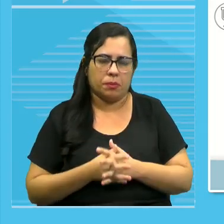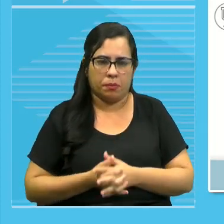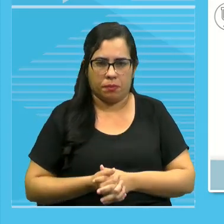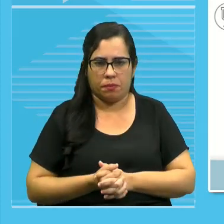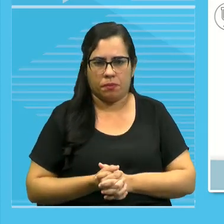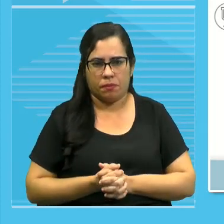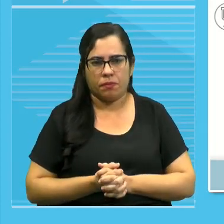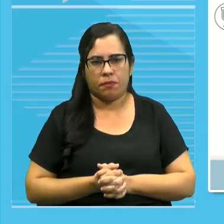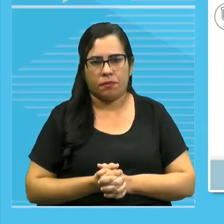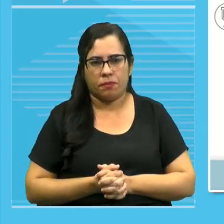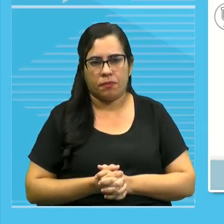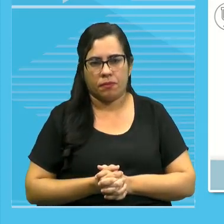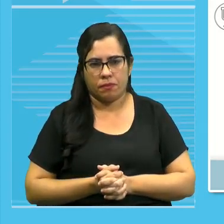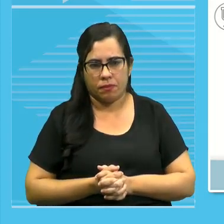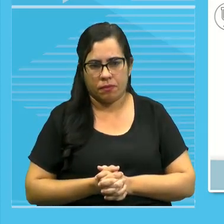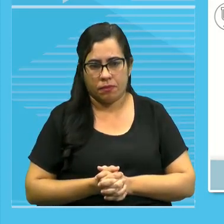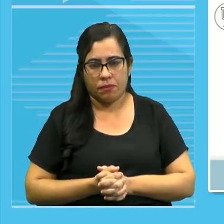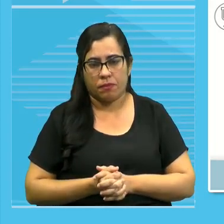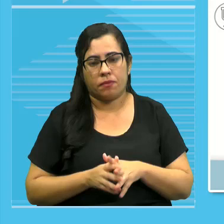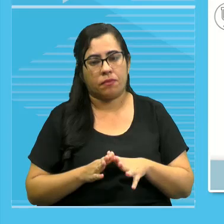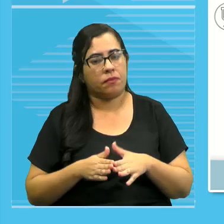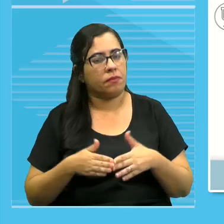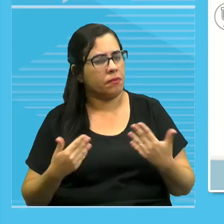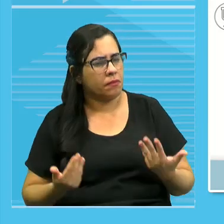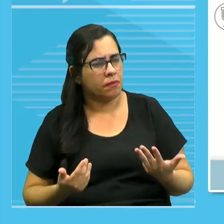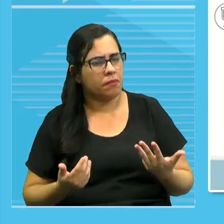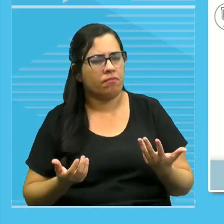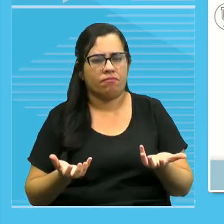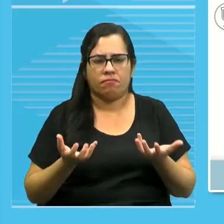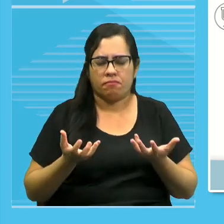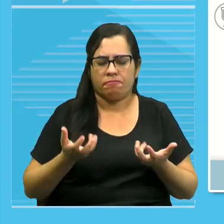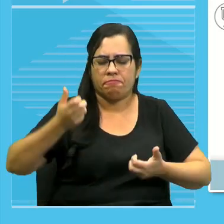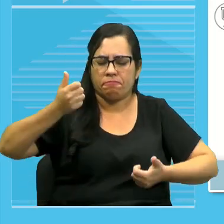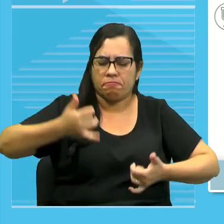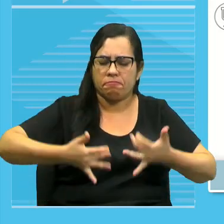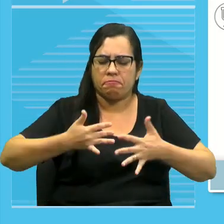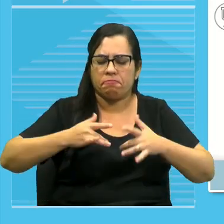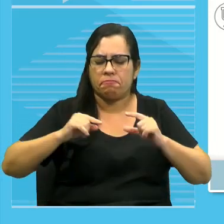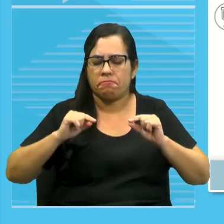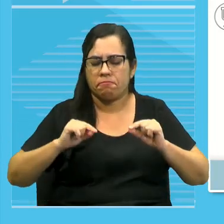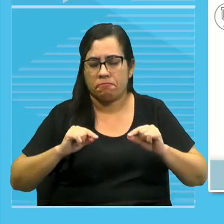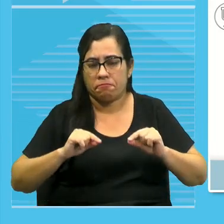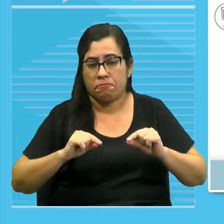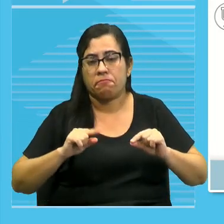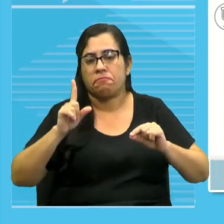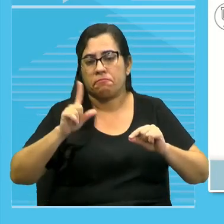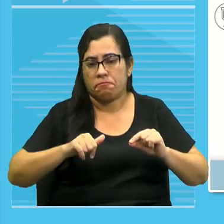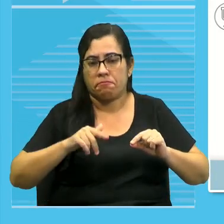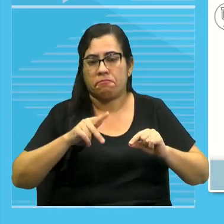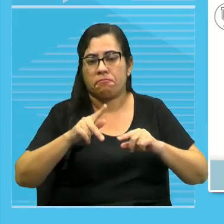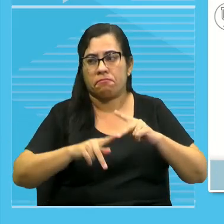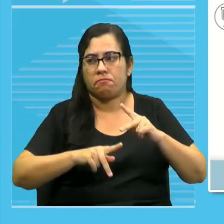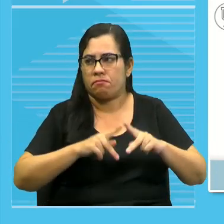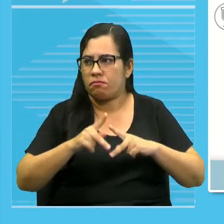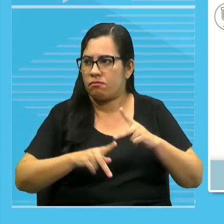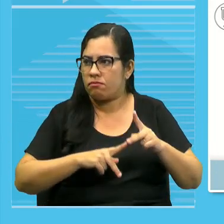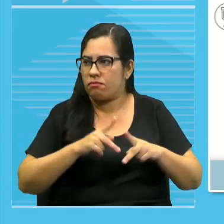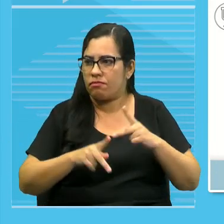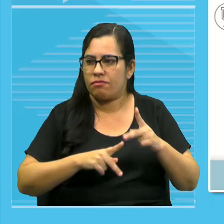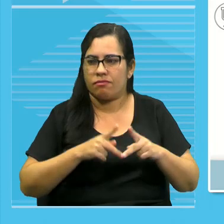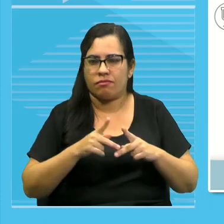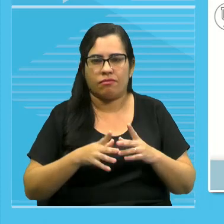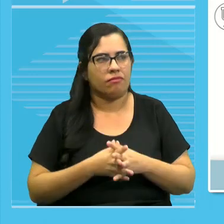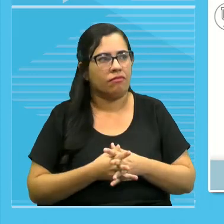né então ele tenta trazer ele fala primeiro que a popularidade do termo né